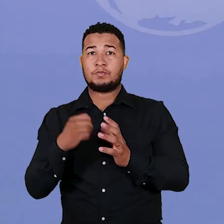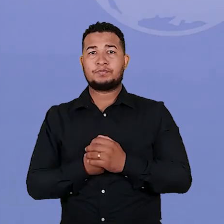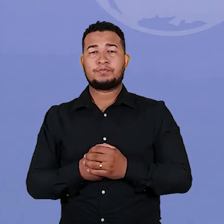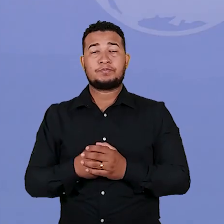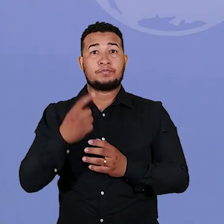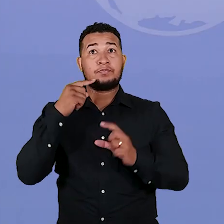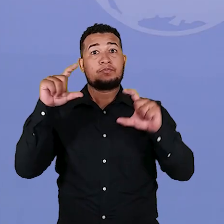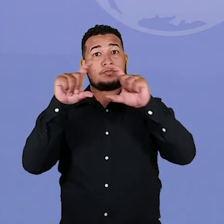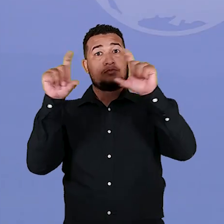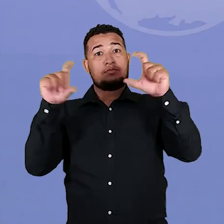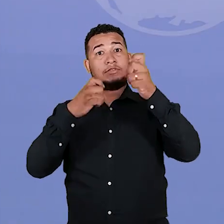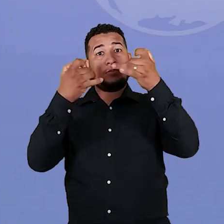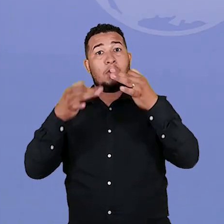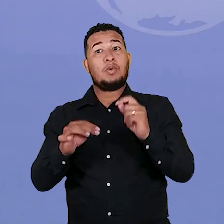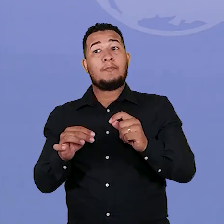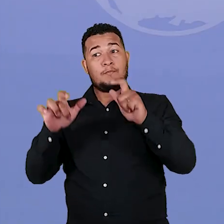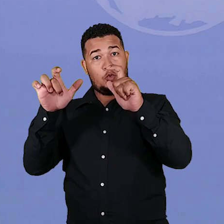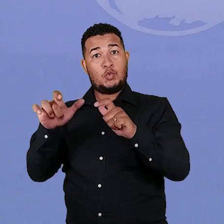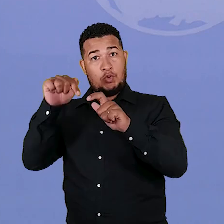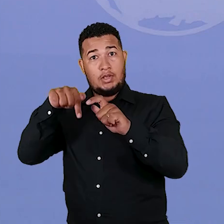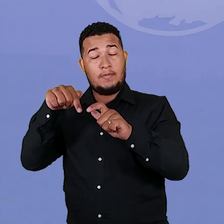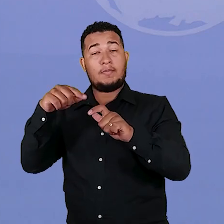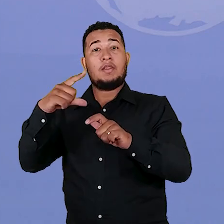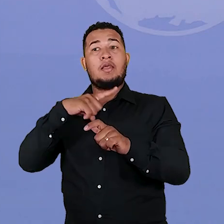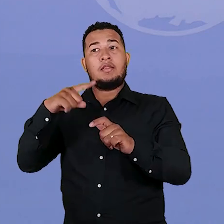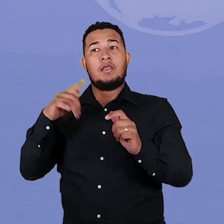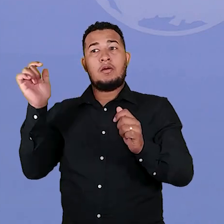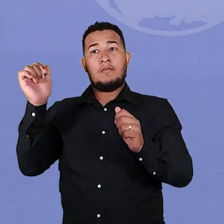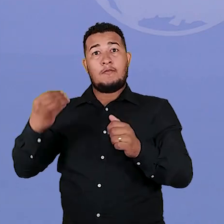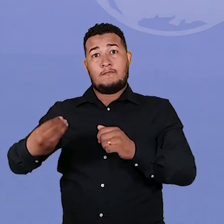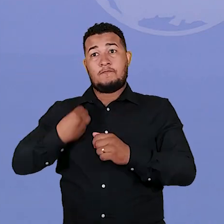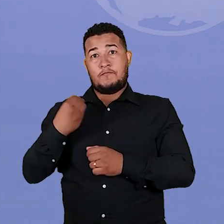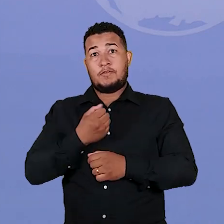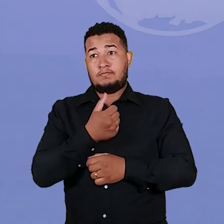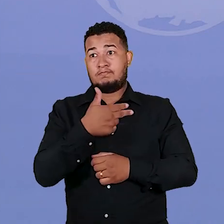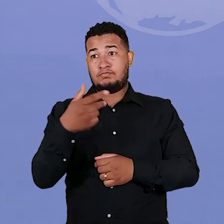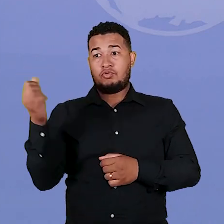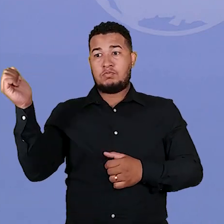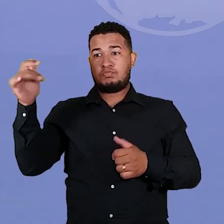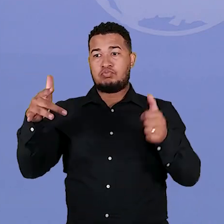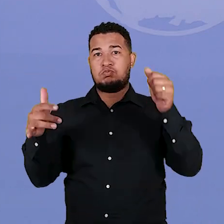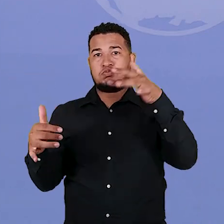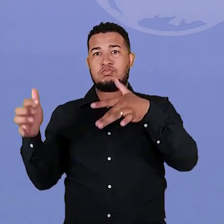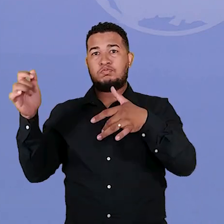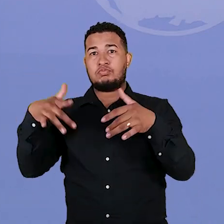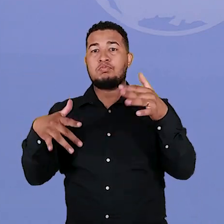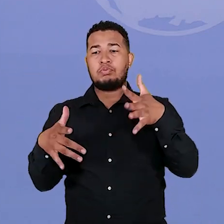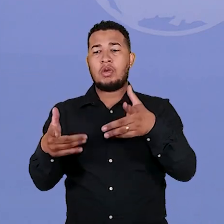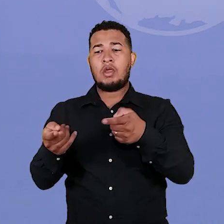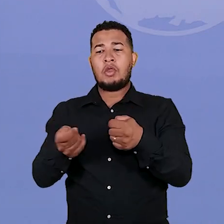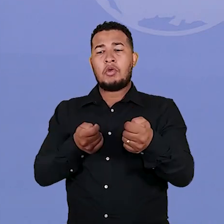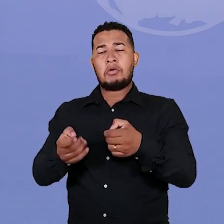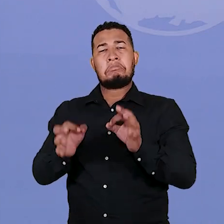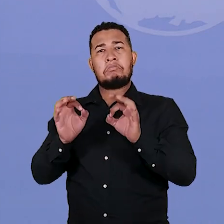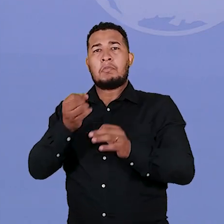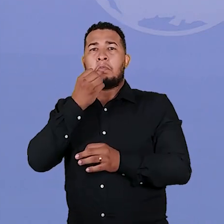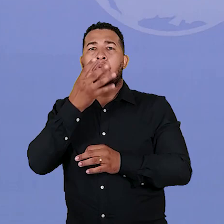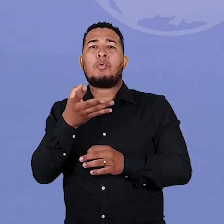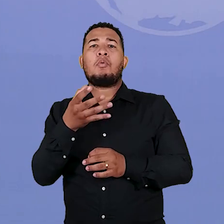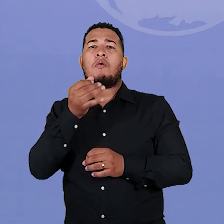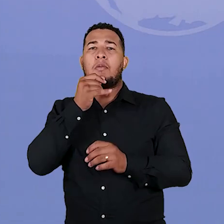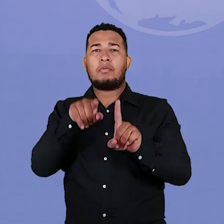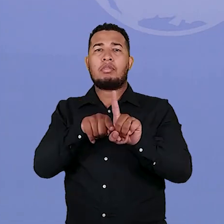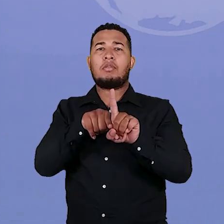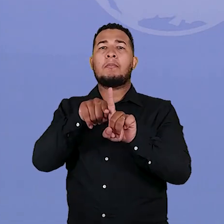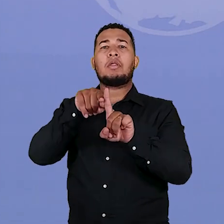No enunciado, ele está falando de um local onde foram colocados seres vivos e controlado o